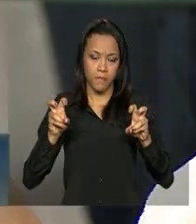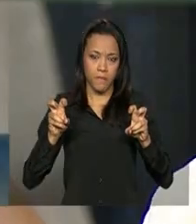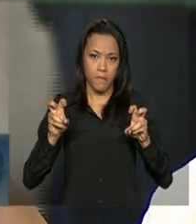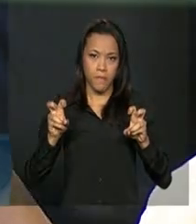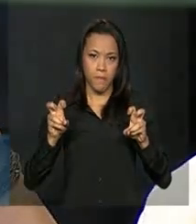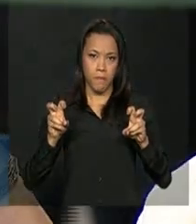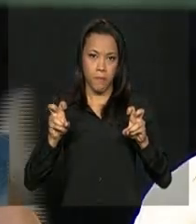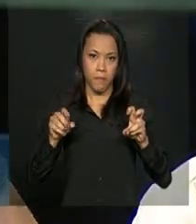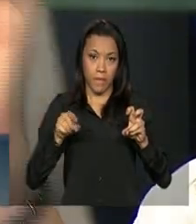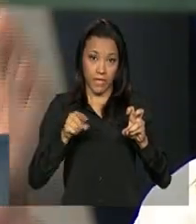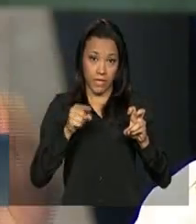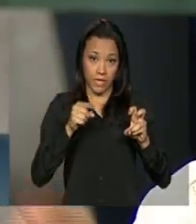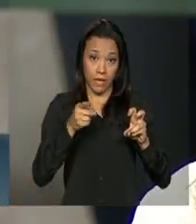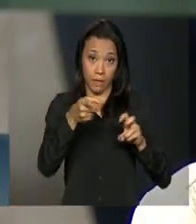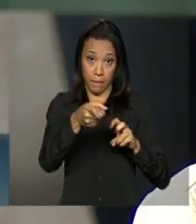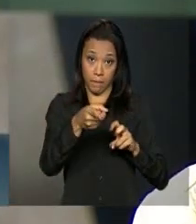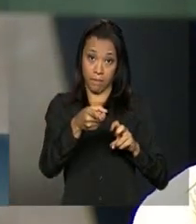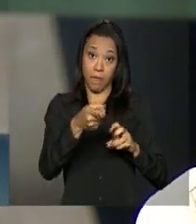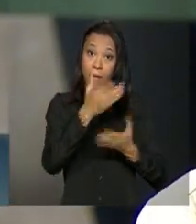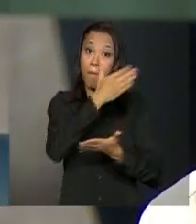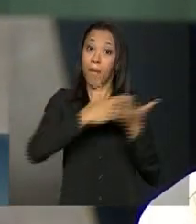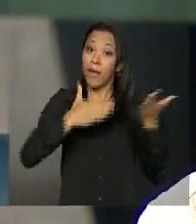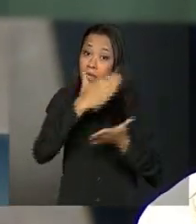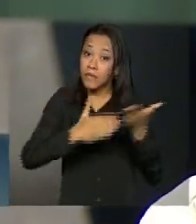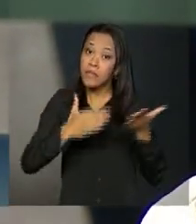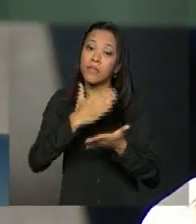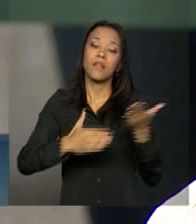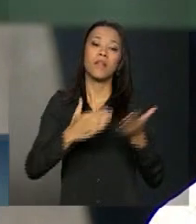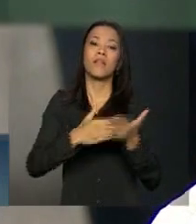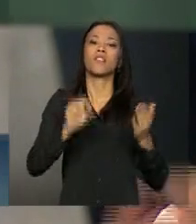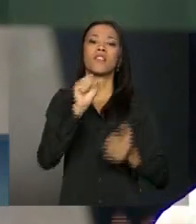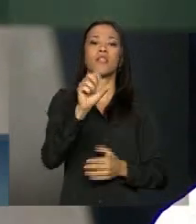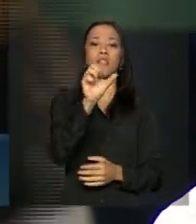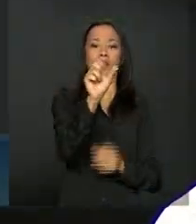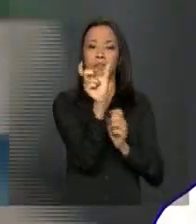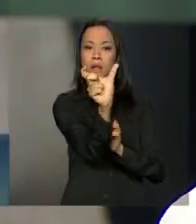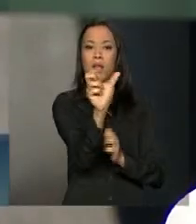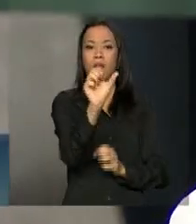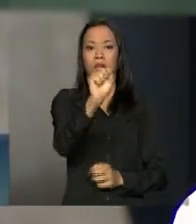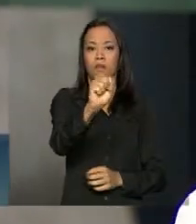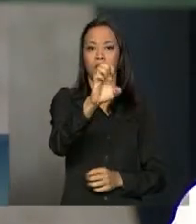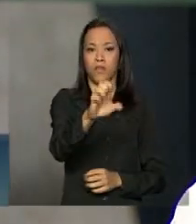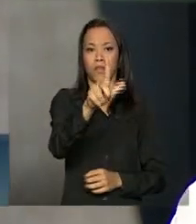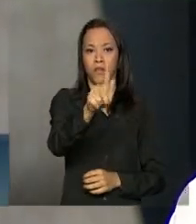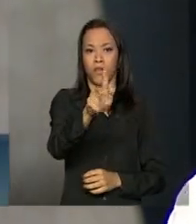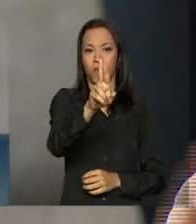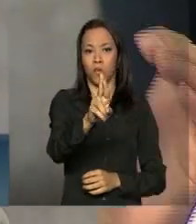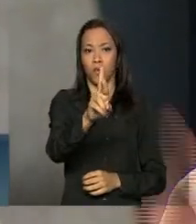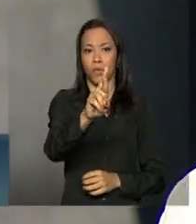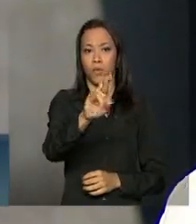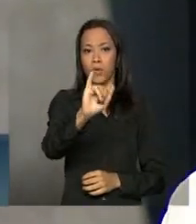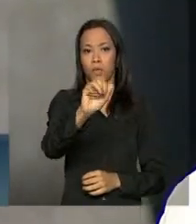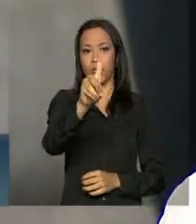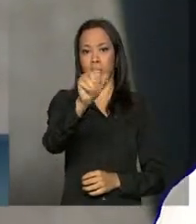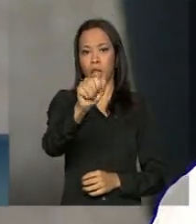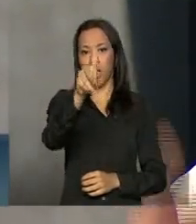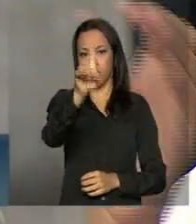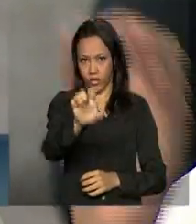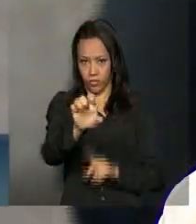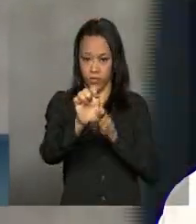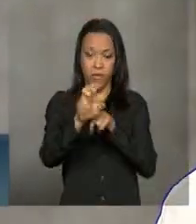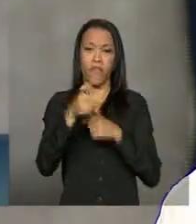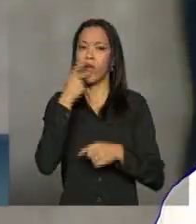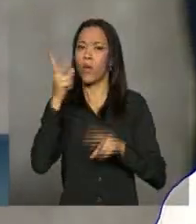da parcela da Seguridade e também do superávit. Em relação ao superávit, no caso do BB Seguridade, os recursos